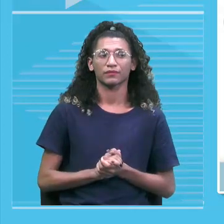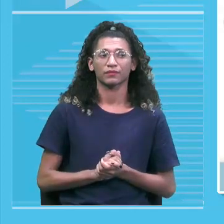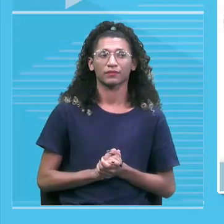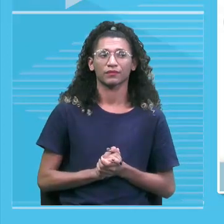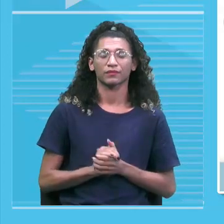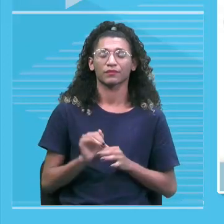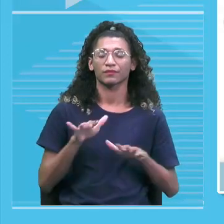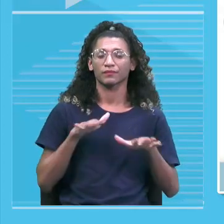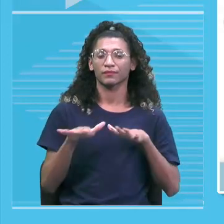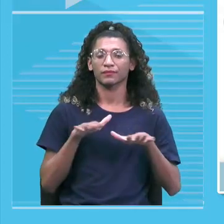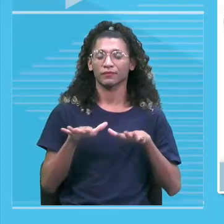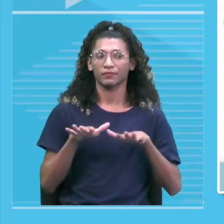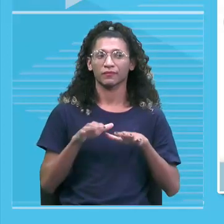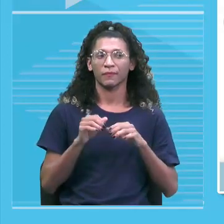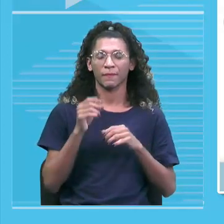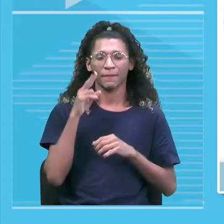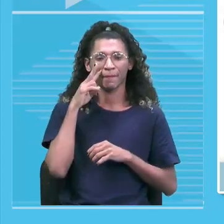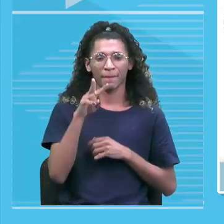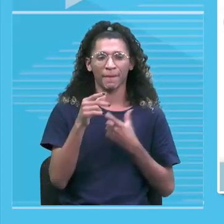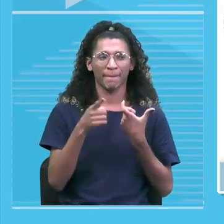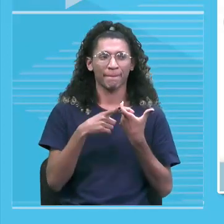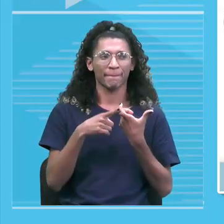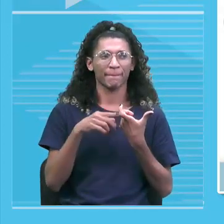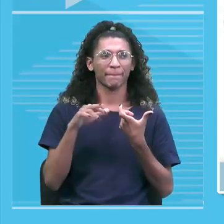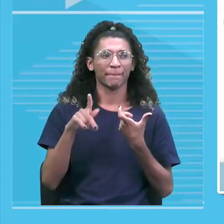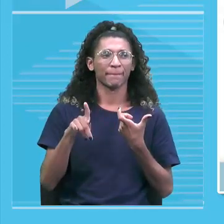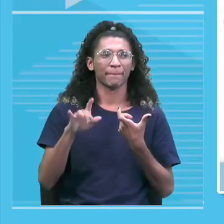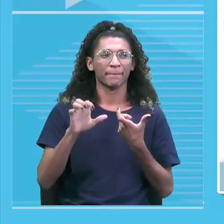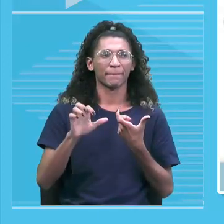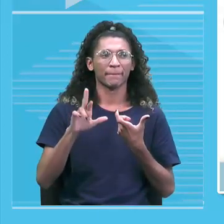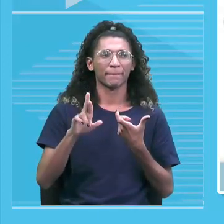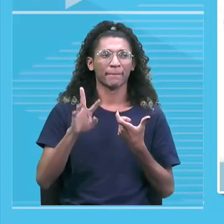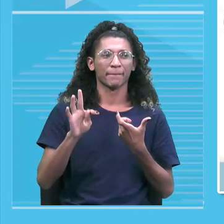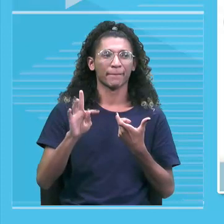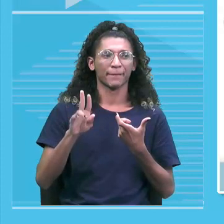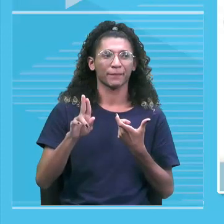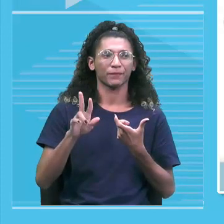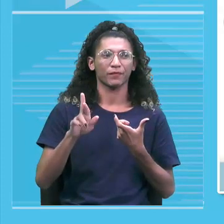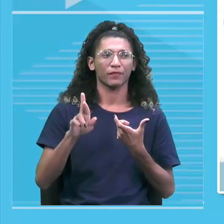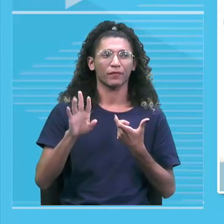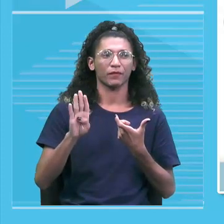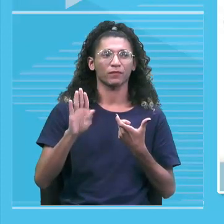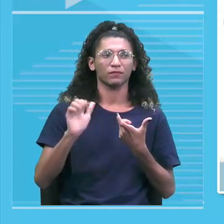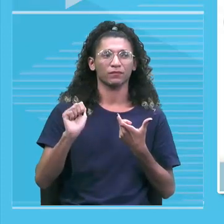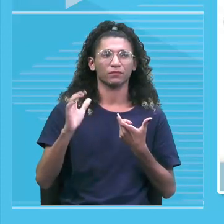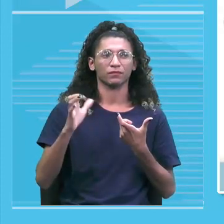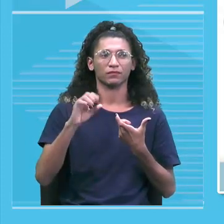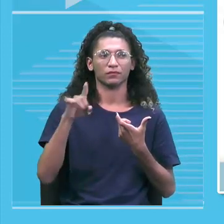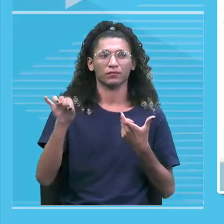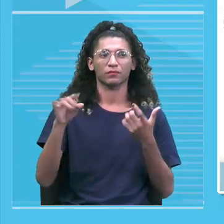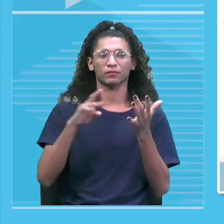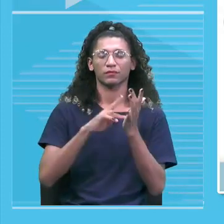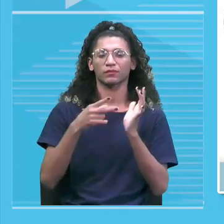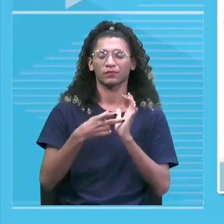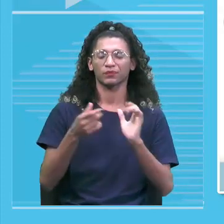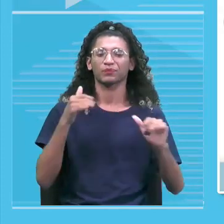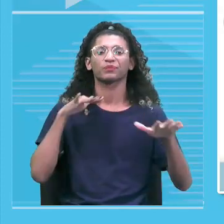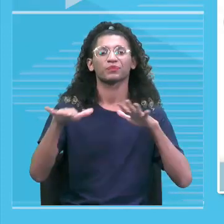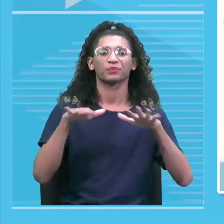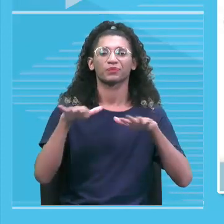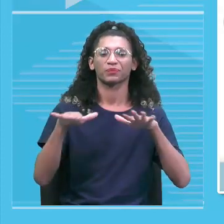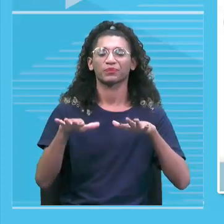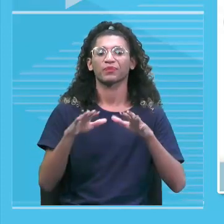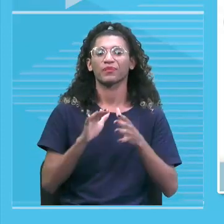quando você lê a palavra perturbação pode também trocá-la por vibração tá então